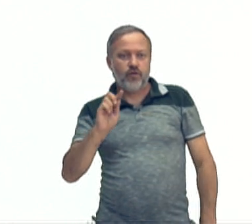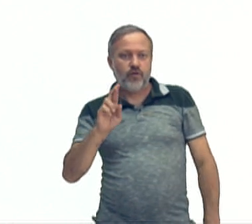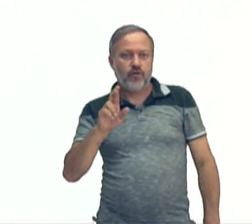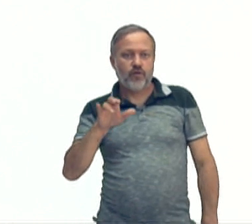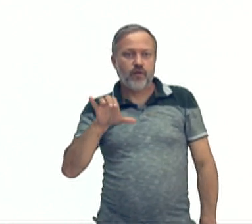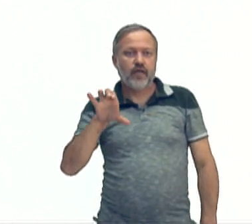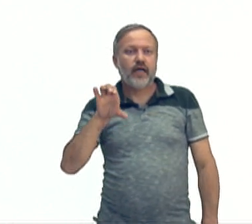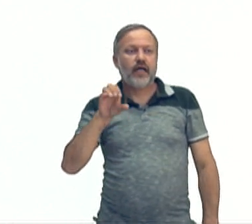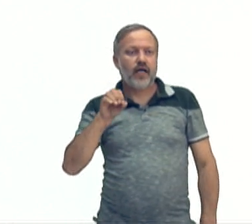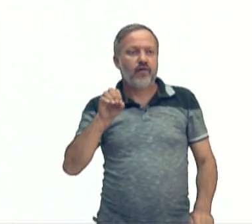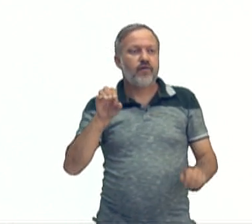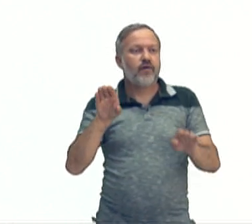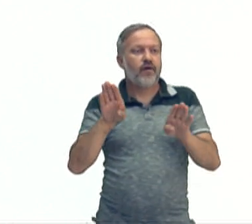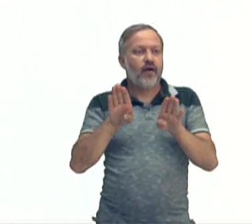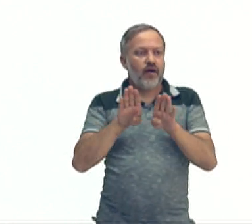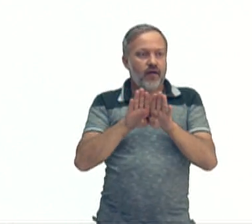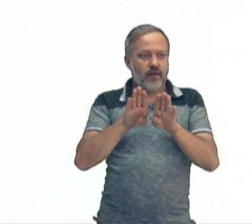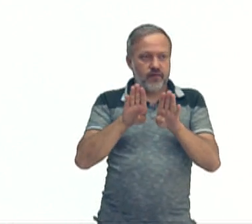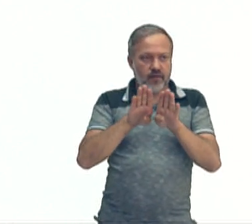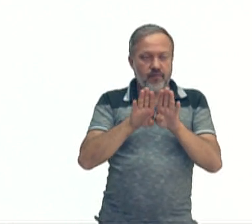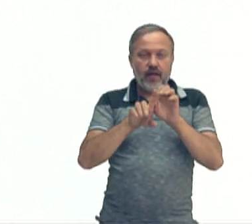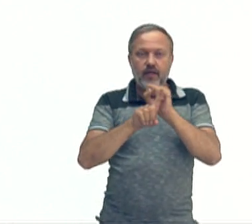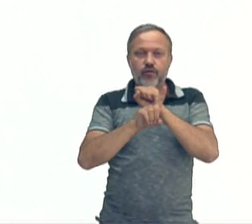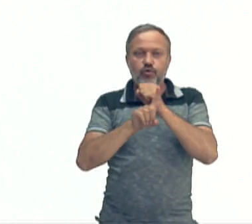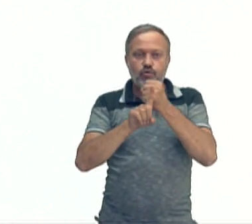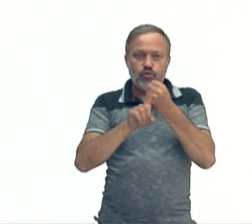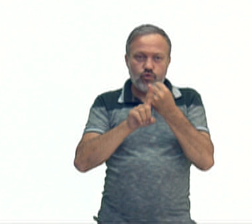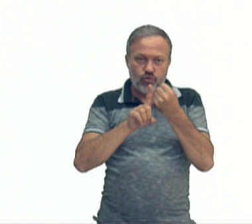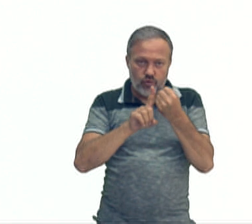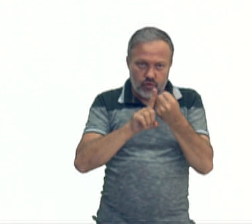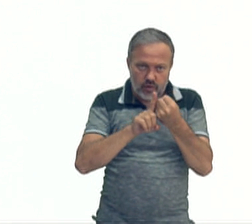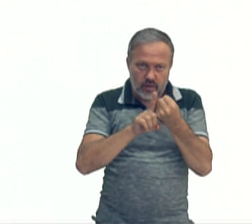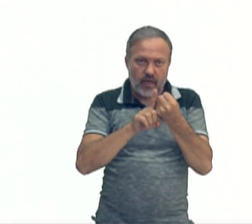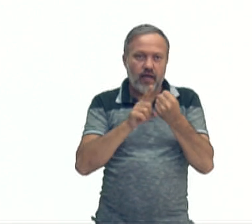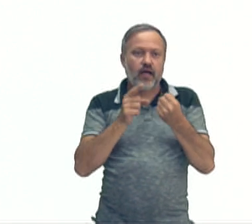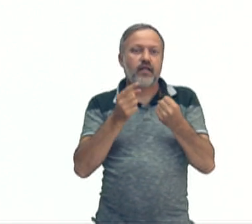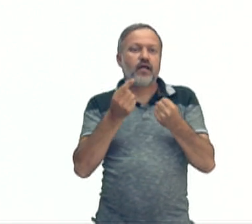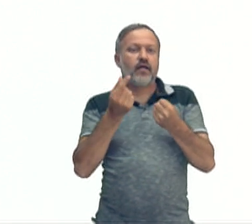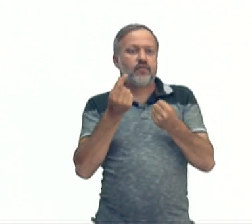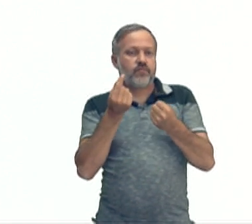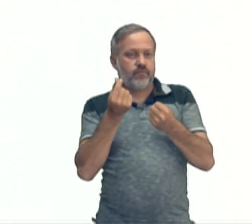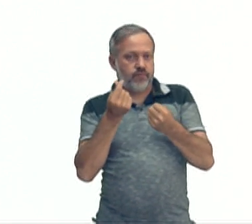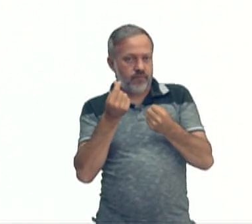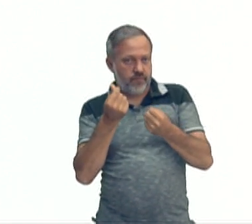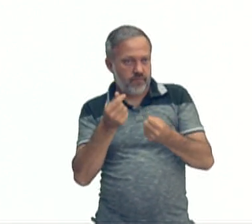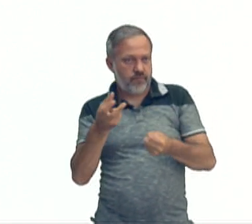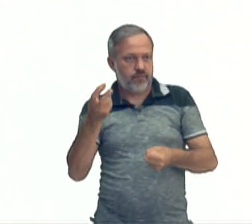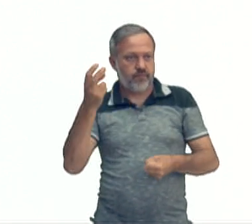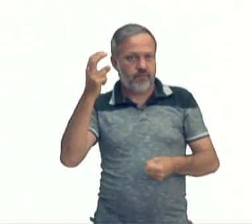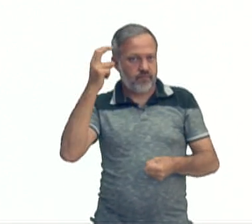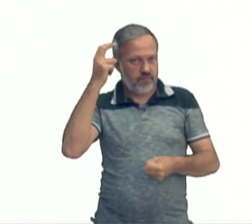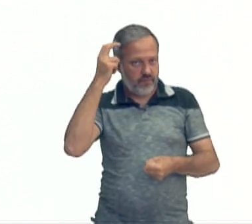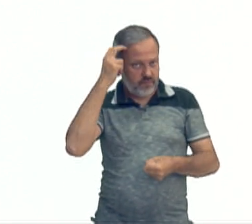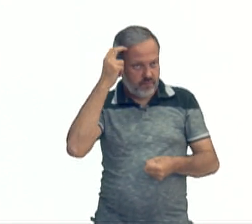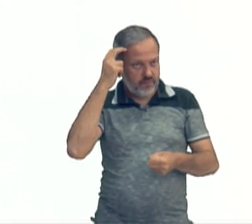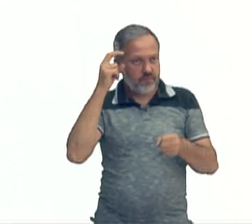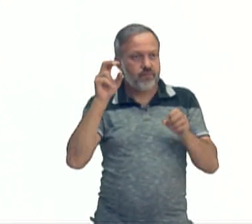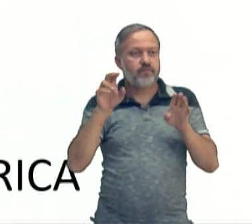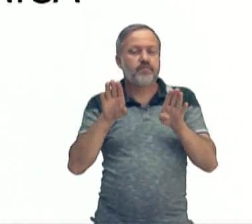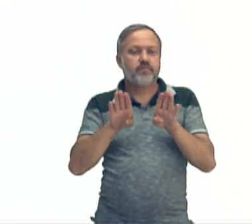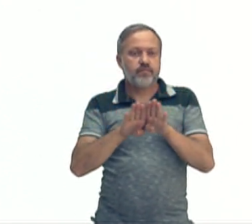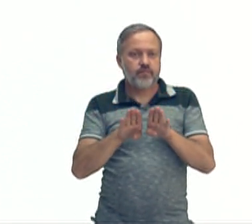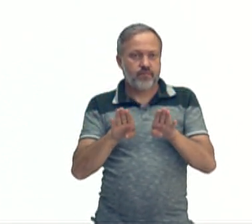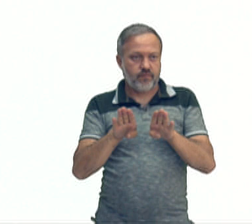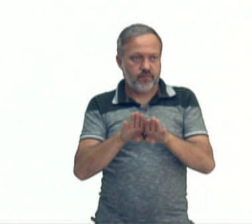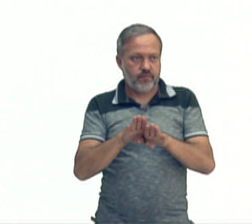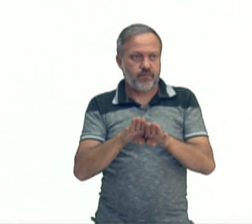e socioeconômico, ok? Esses seriam aí a formação do continente americano que a gente vai estar